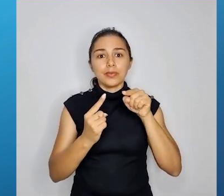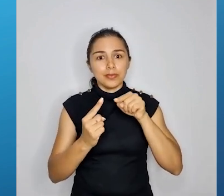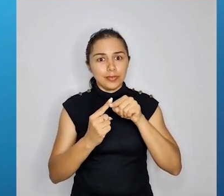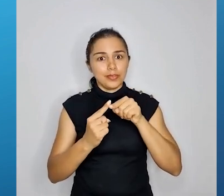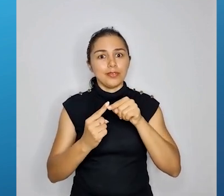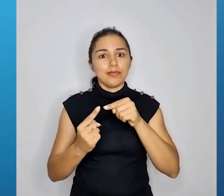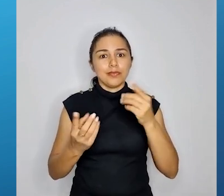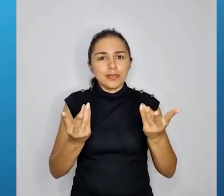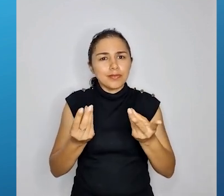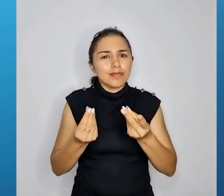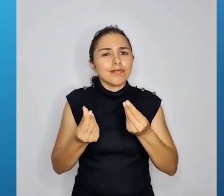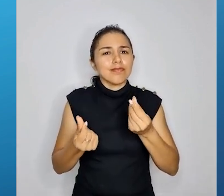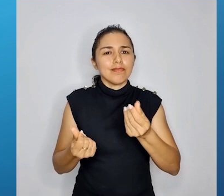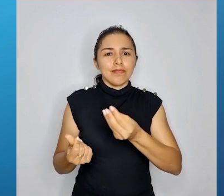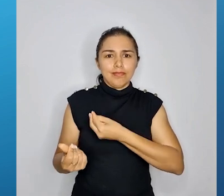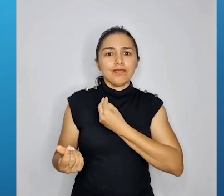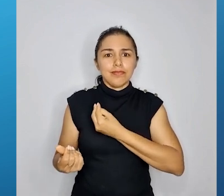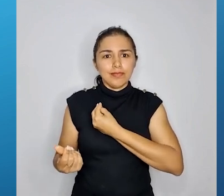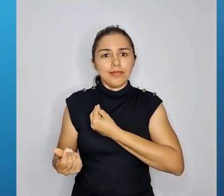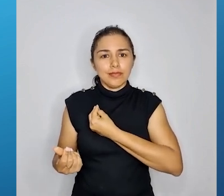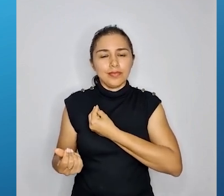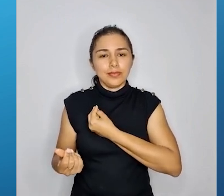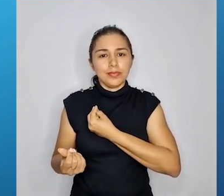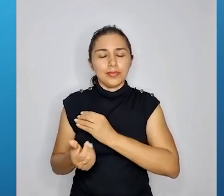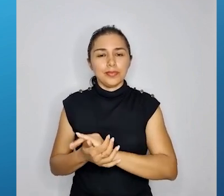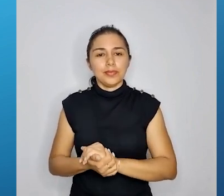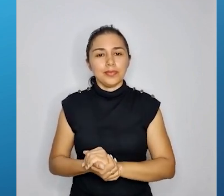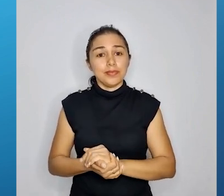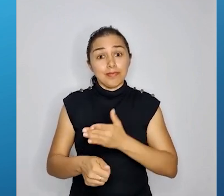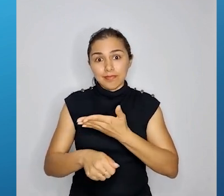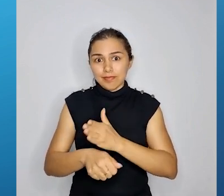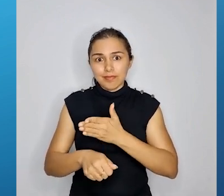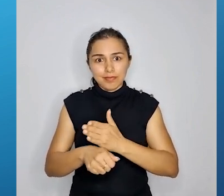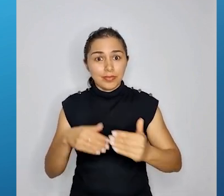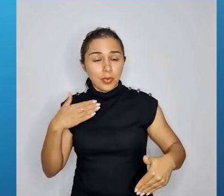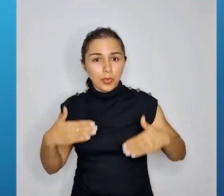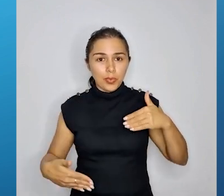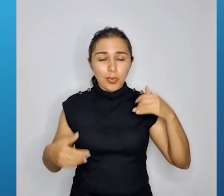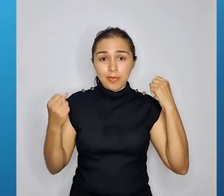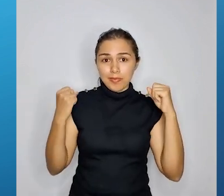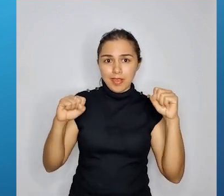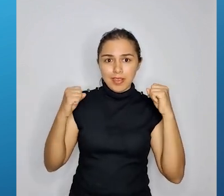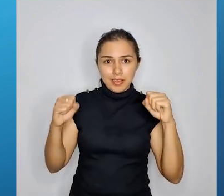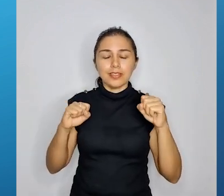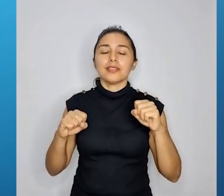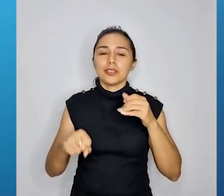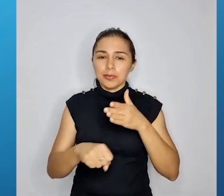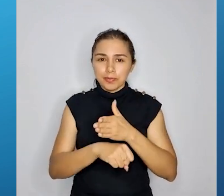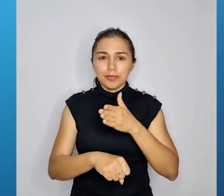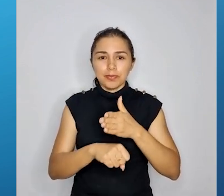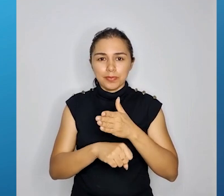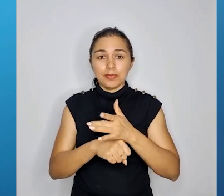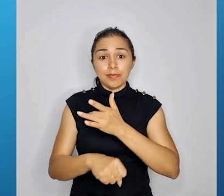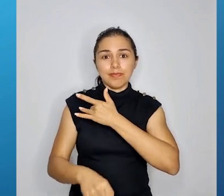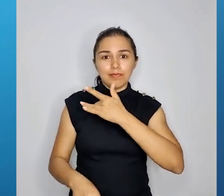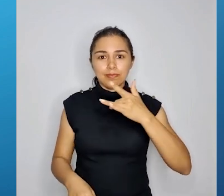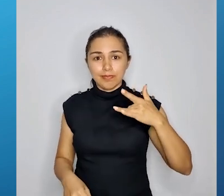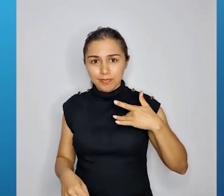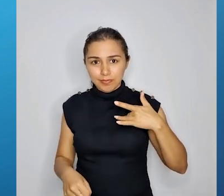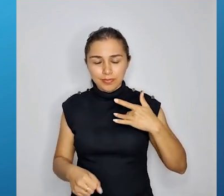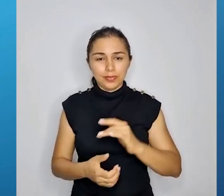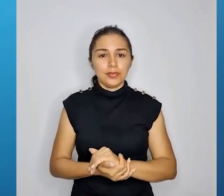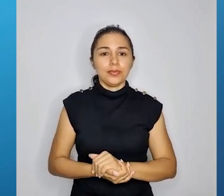adquirirem esse hábito como um estilo de vida, da prática de atividade física, tá? Não só aqueles voltados ao